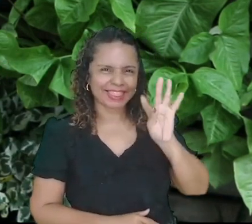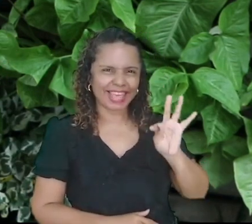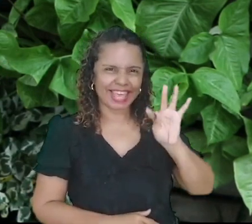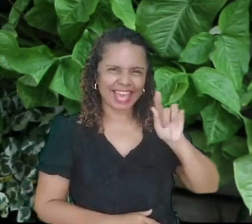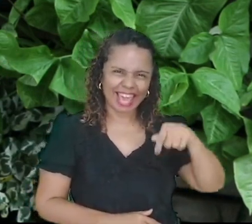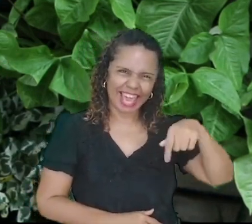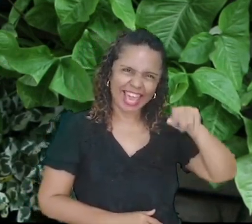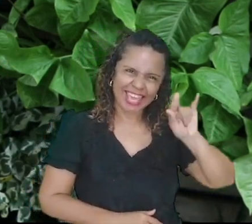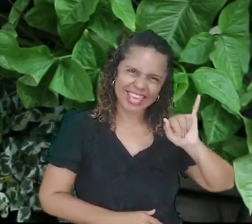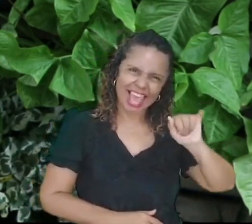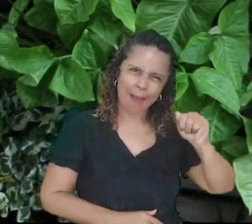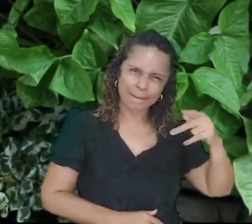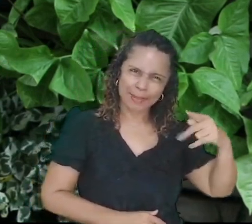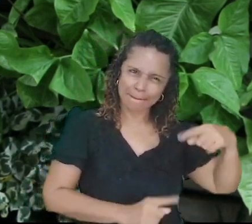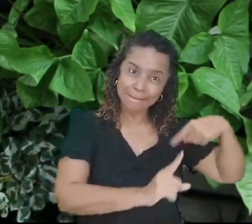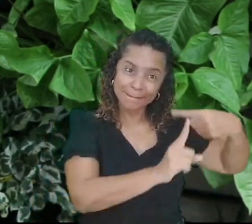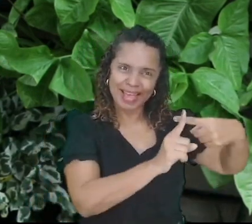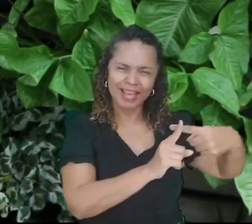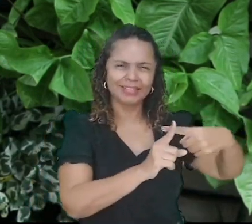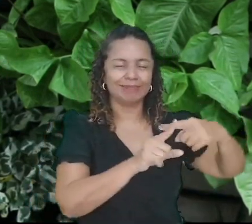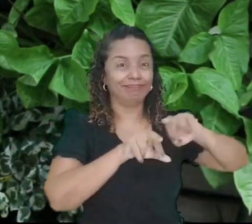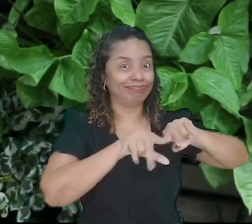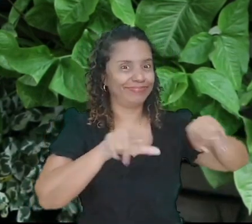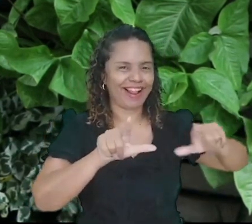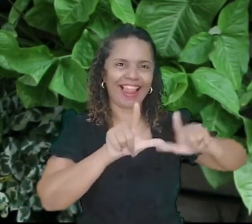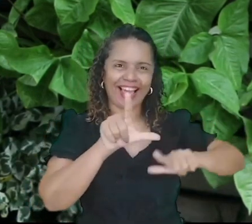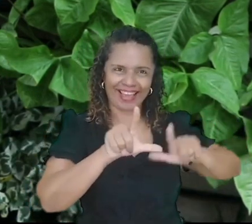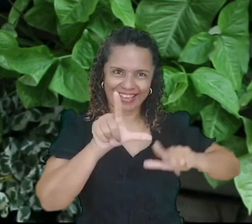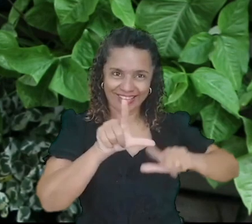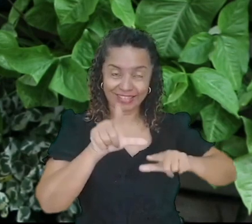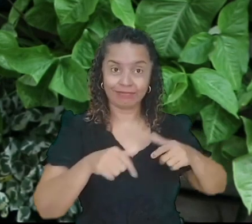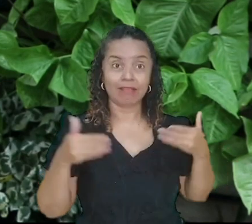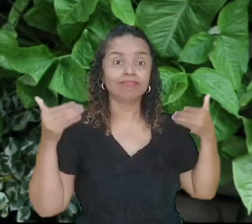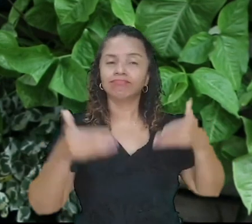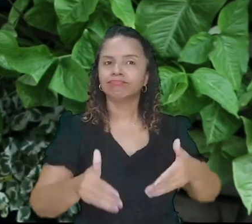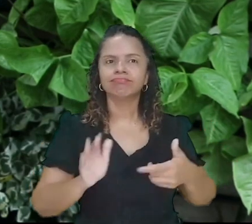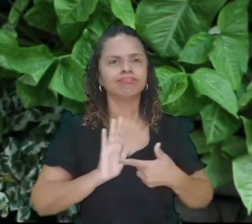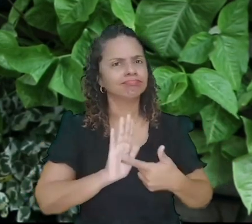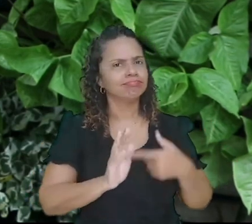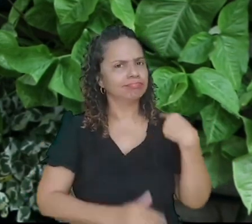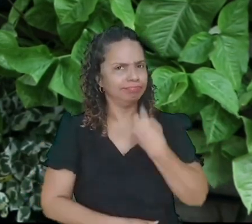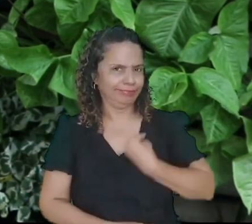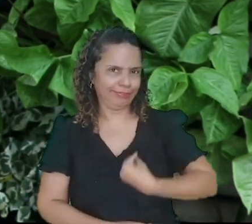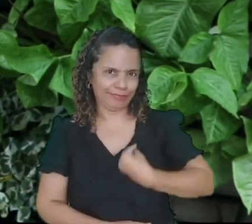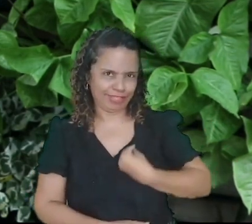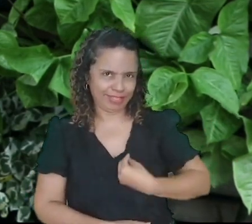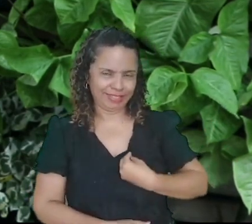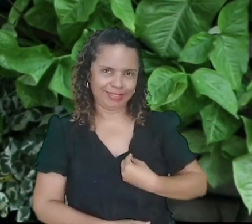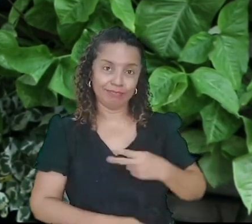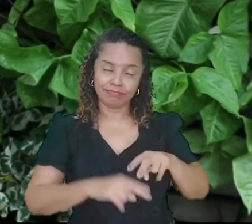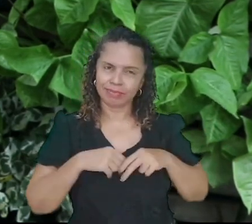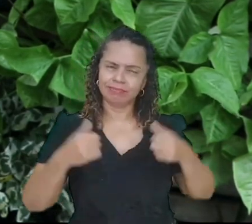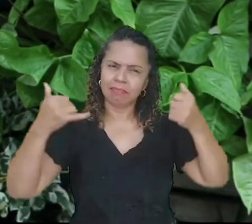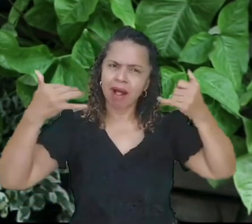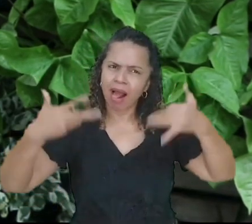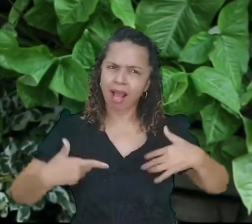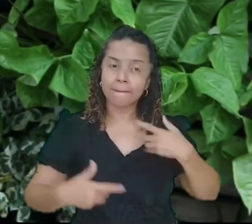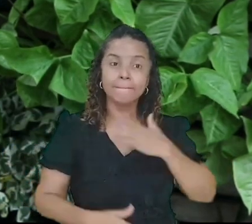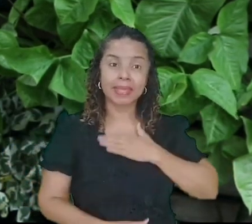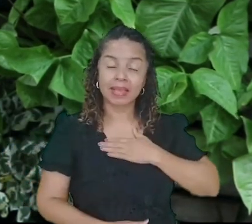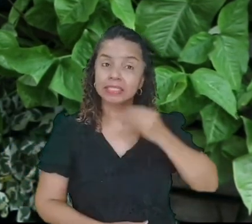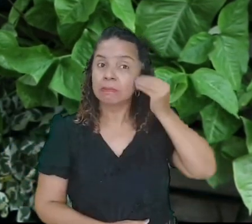LGBTQIAPN+, né? Muitas letras para trazer as nossas vivências, venho aqui, né, falar da